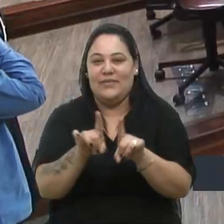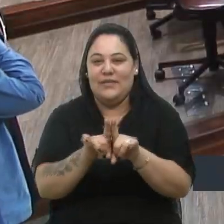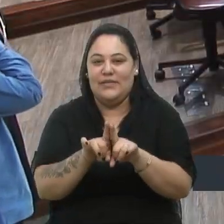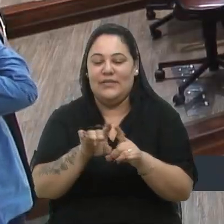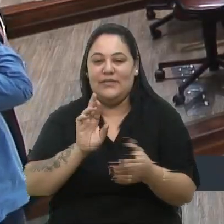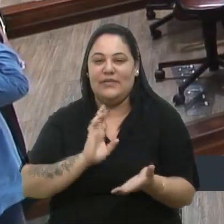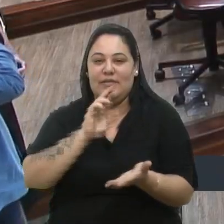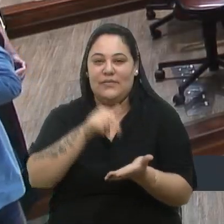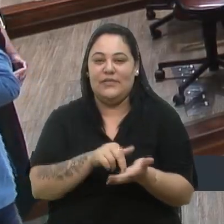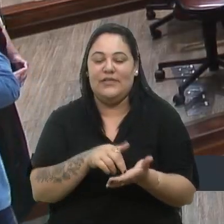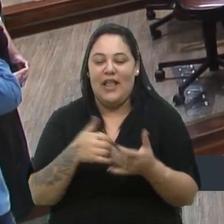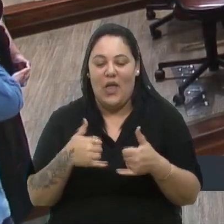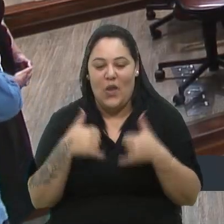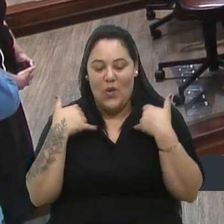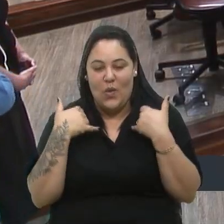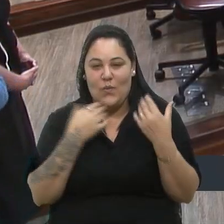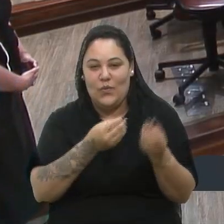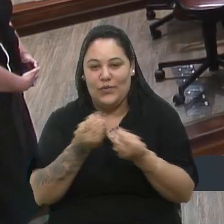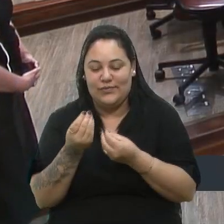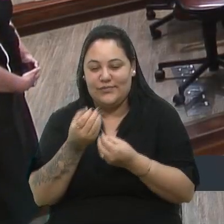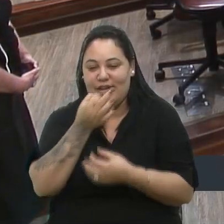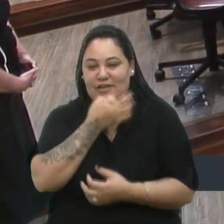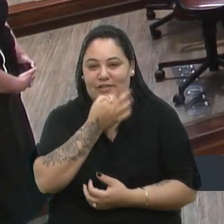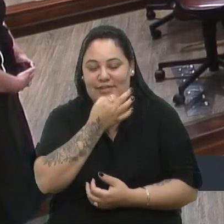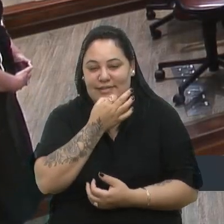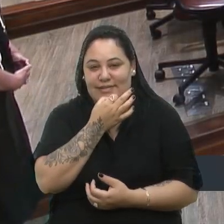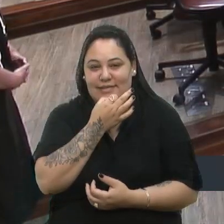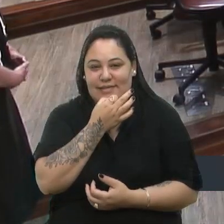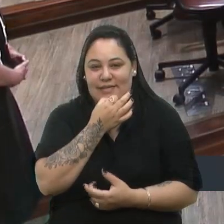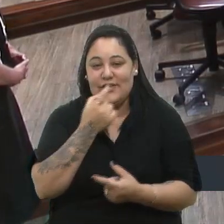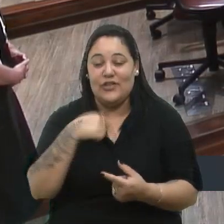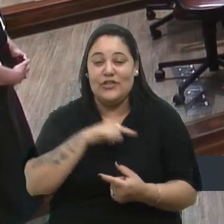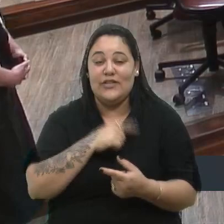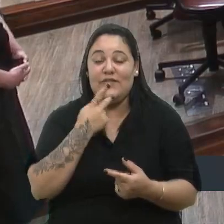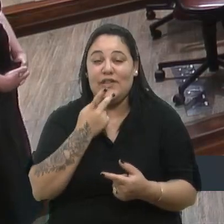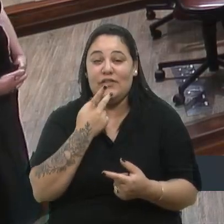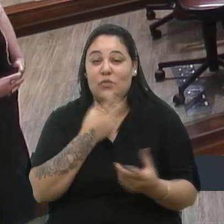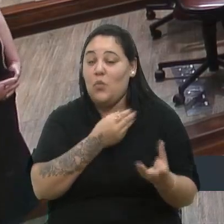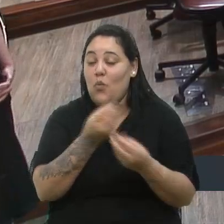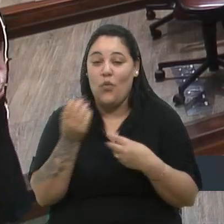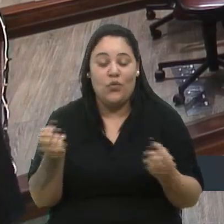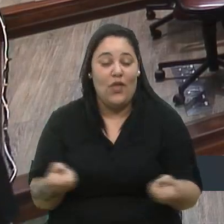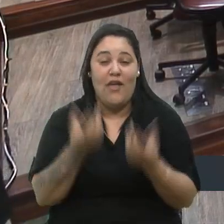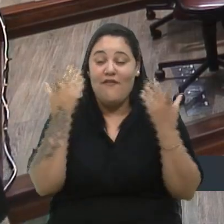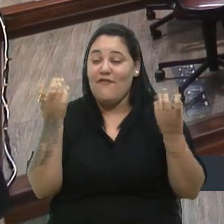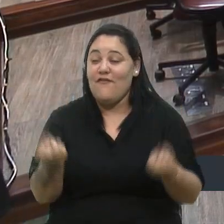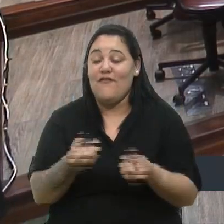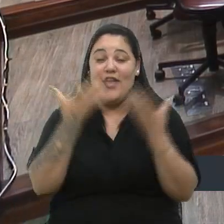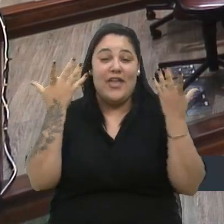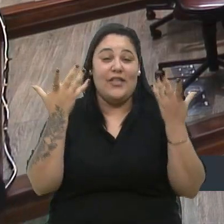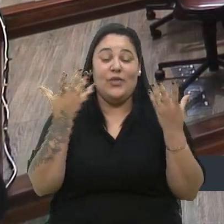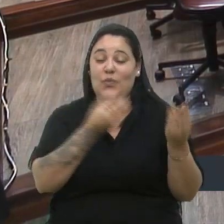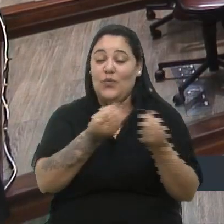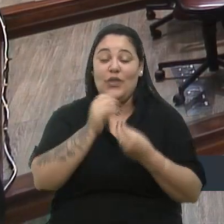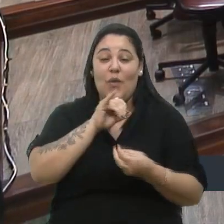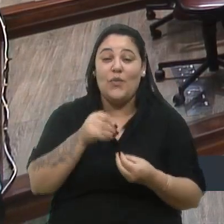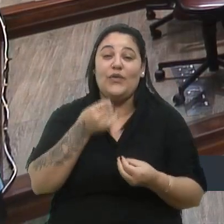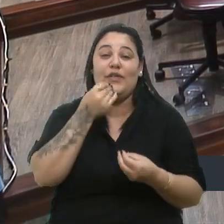Realmente, olha, me orgulha muito essa nossa cidade, né? A gente está falando aqui de tantos eventos, tantas possibilidades,